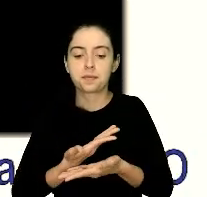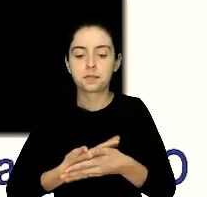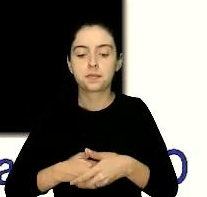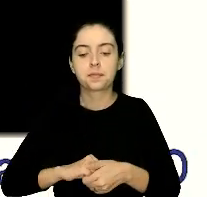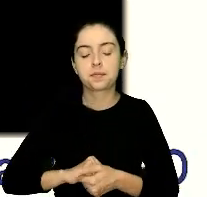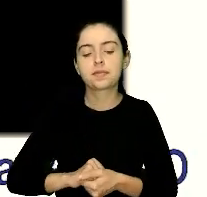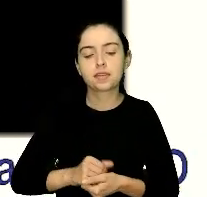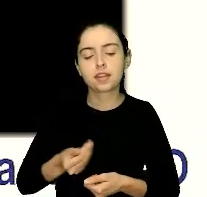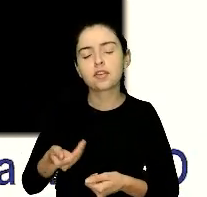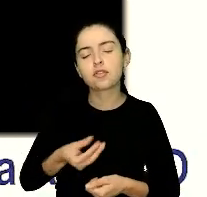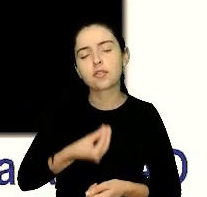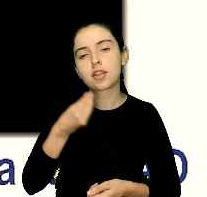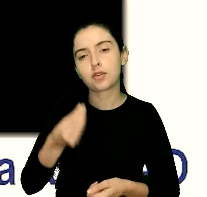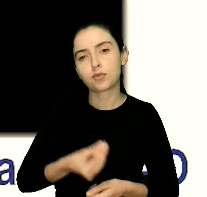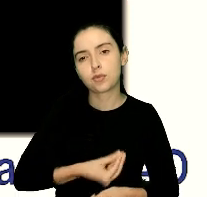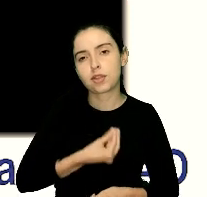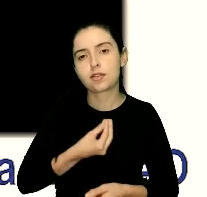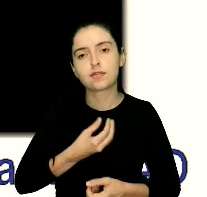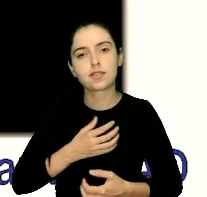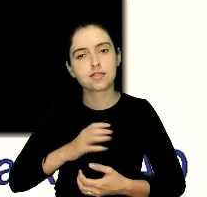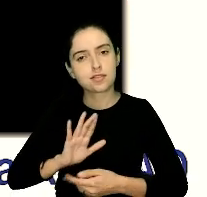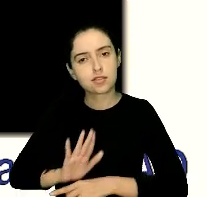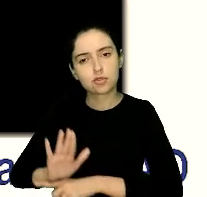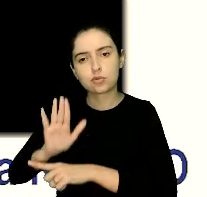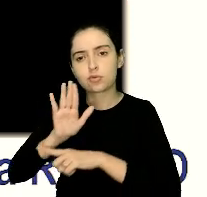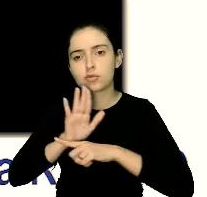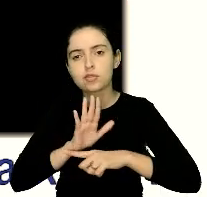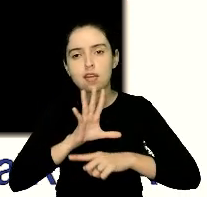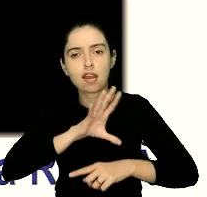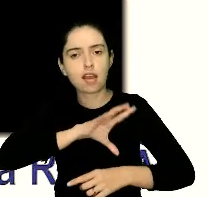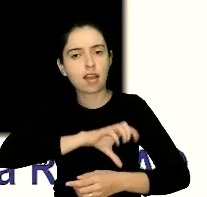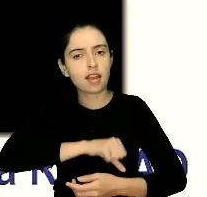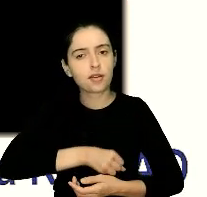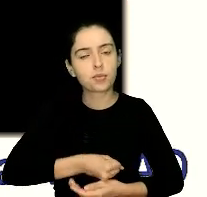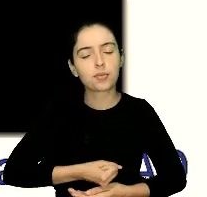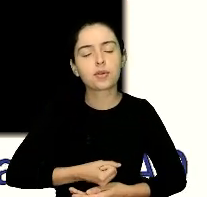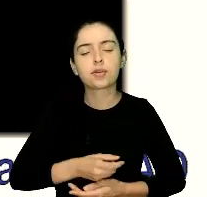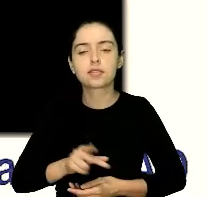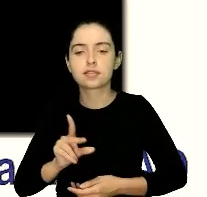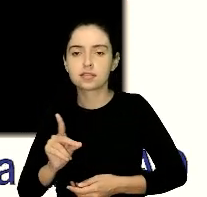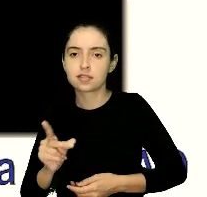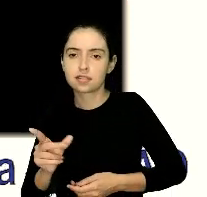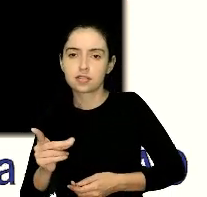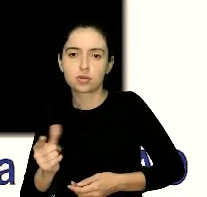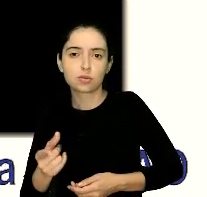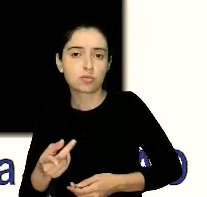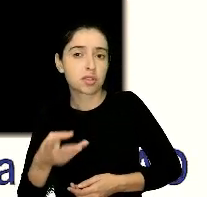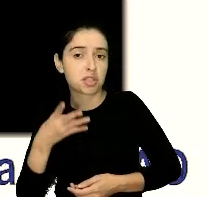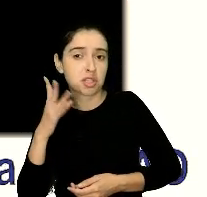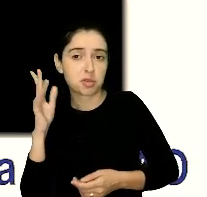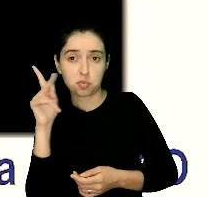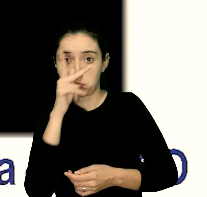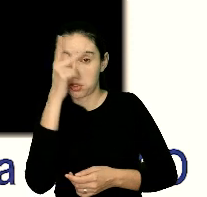que vive, que serve, que ama, mesmo quando ninguém